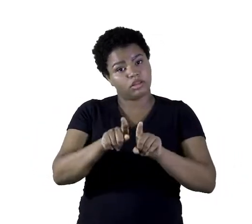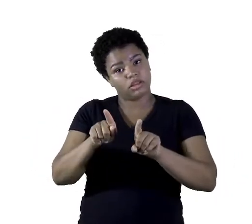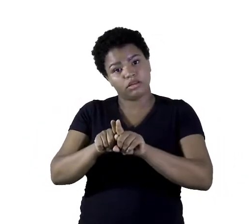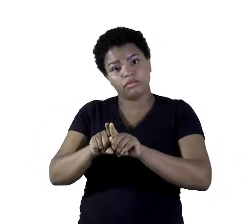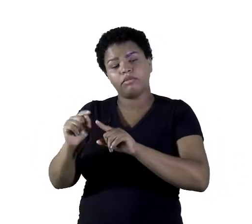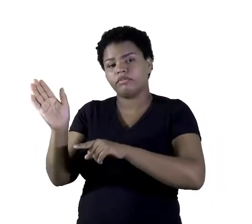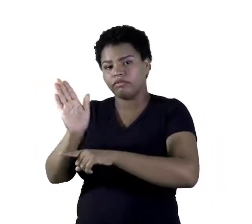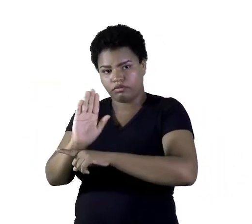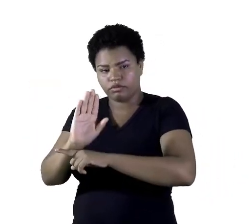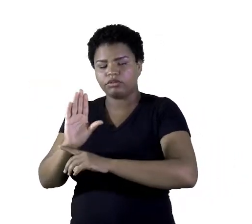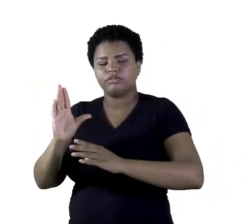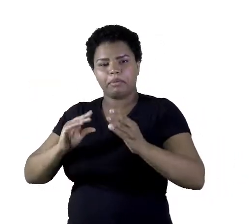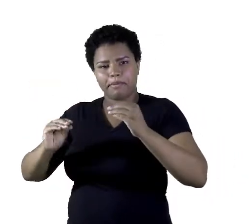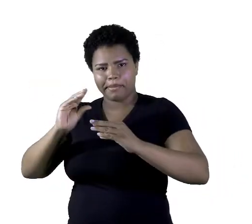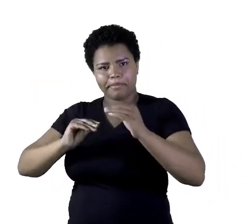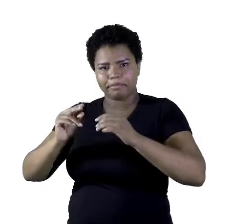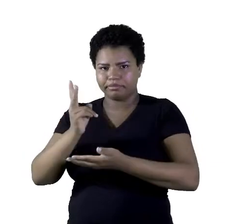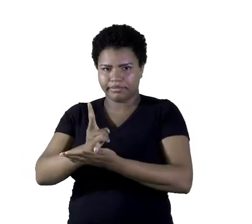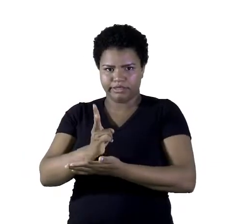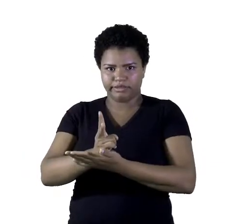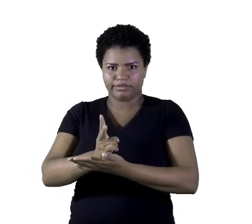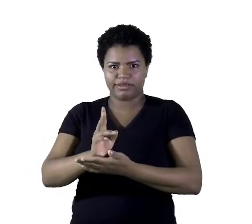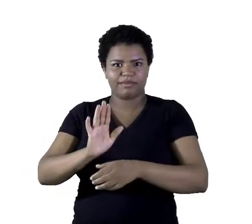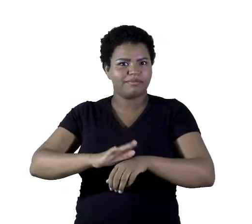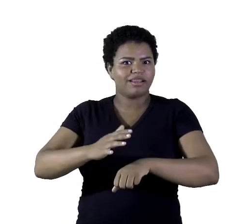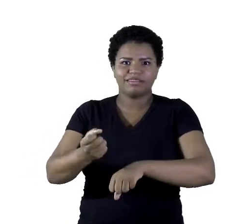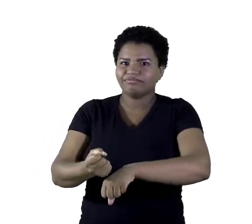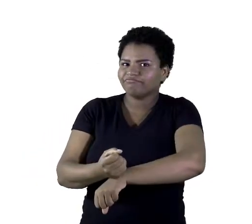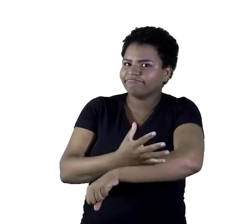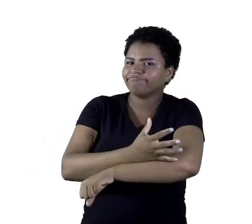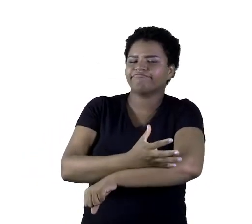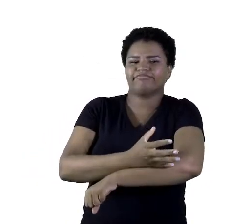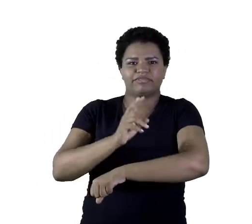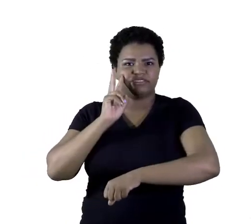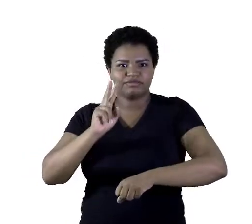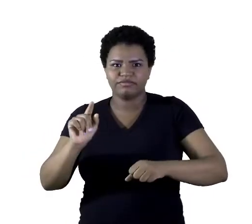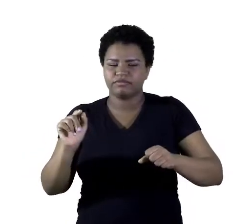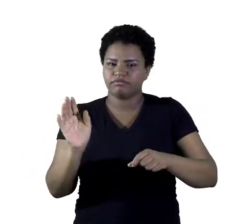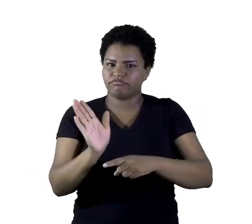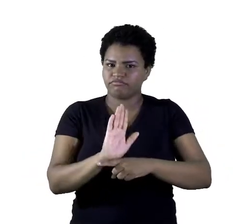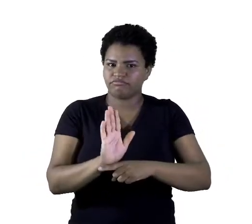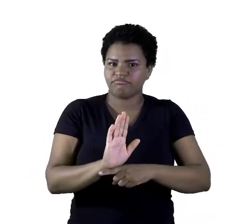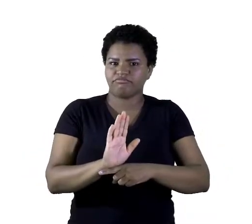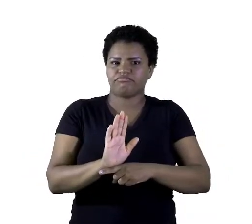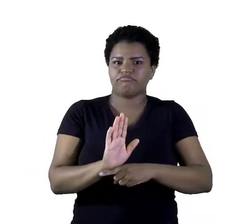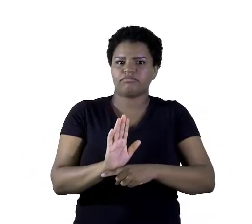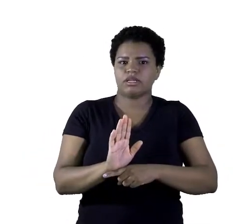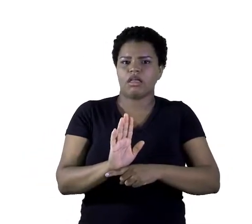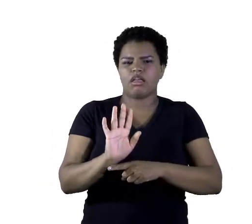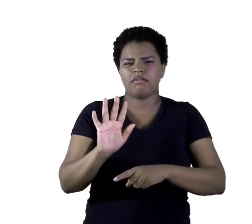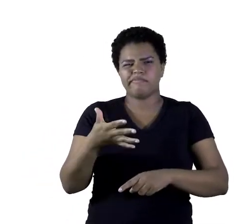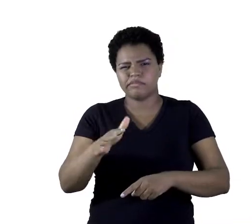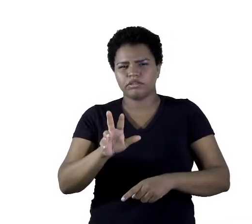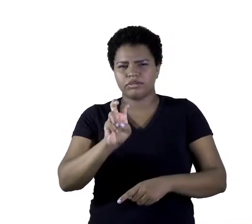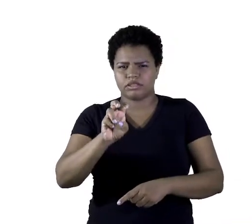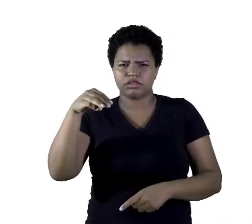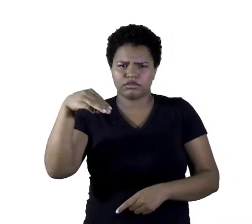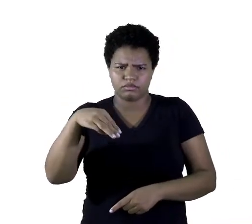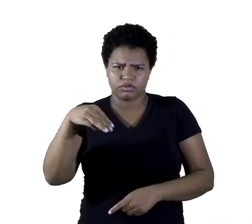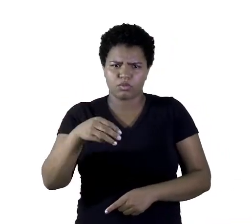Acessem, não deixem de acessar. É bem bacana vocês assistirem esse vídeo. Eu já assisti e